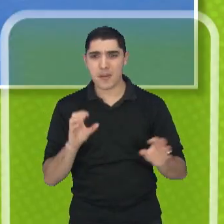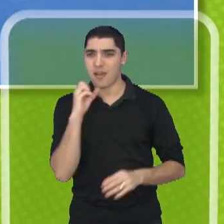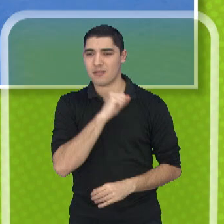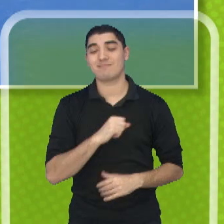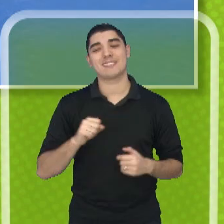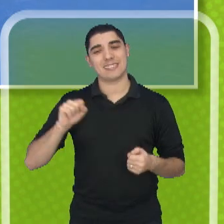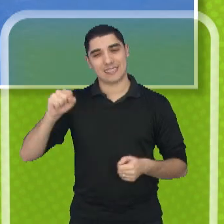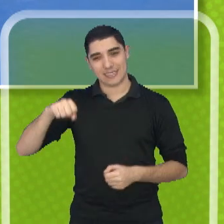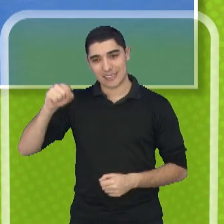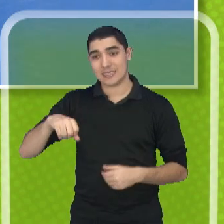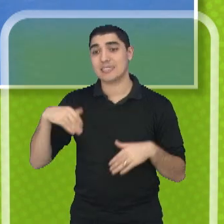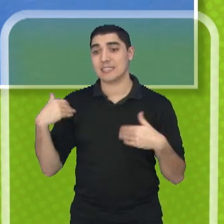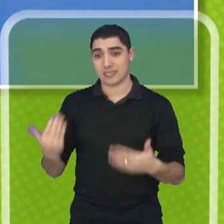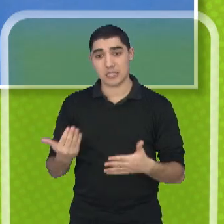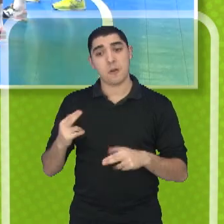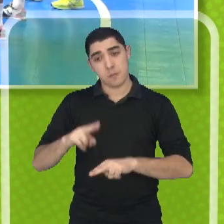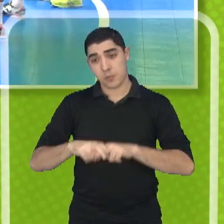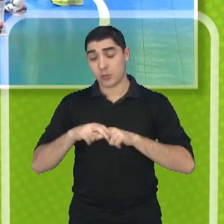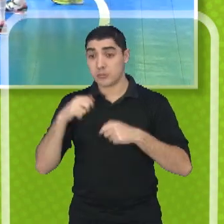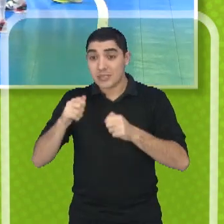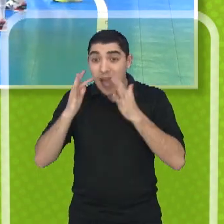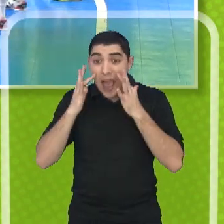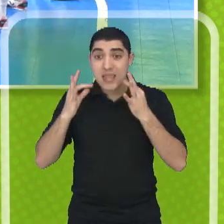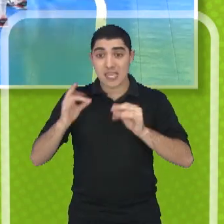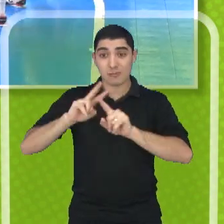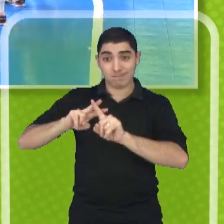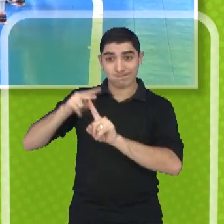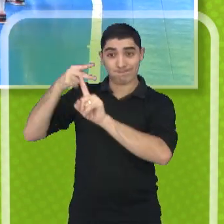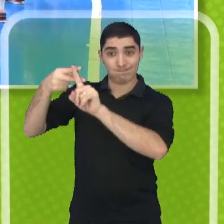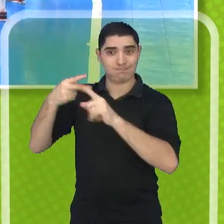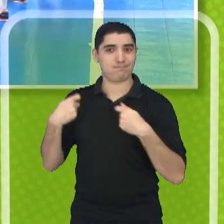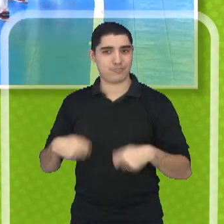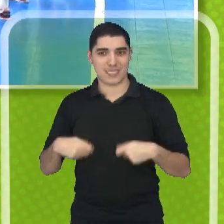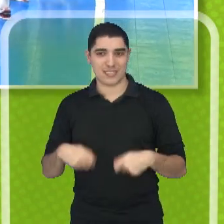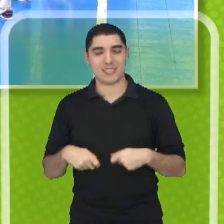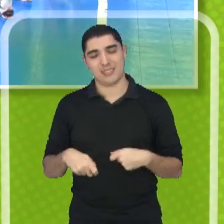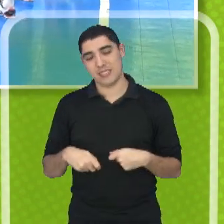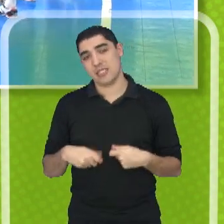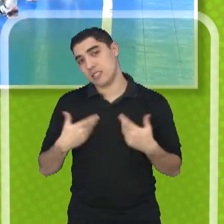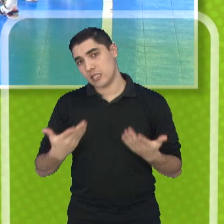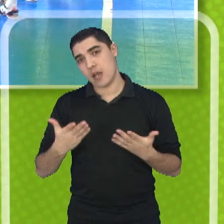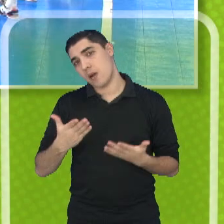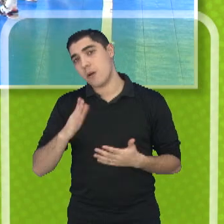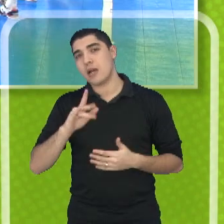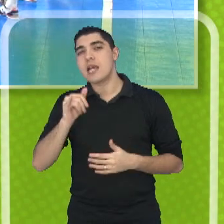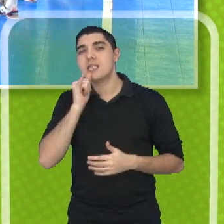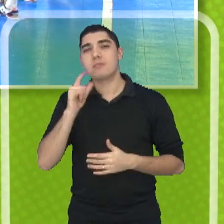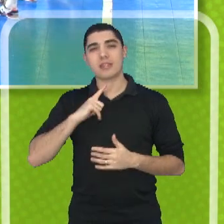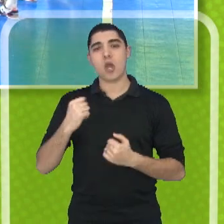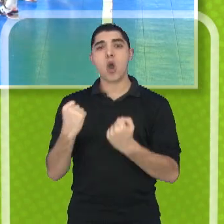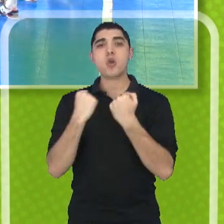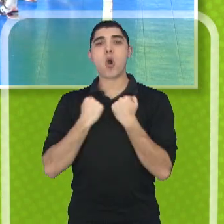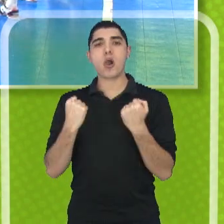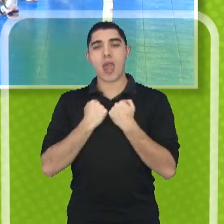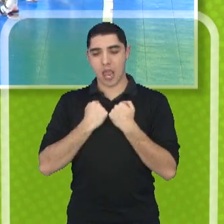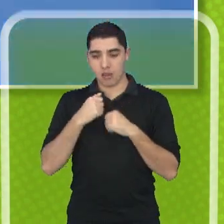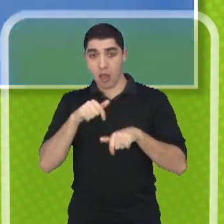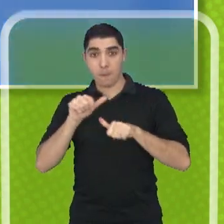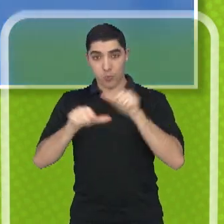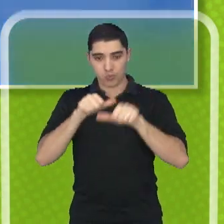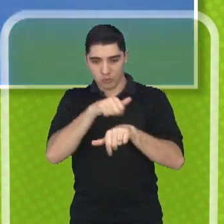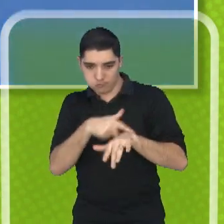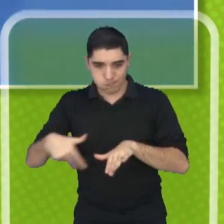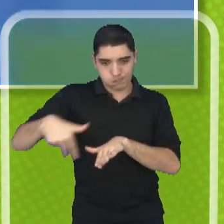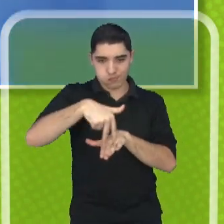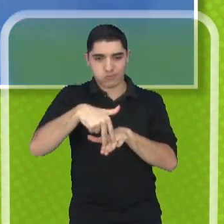de confronto direto, a atenção tem que ser redobrada até, né? Principalmente quando a gente sempre fala, né, do goleiro linha, quando os treinadores vão usar o goleiro linha, às